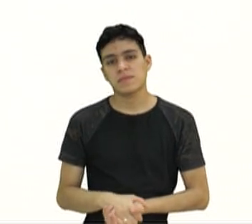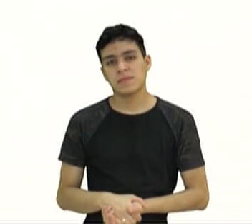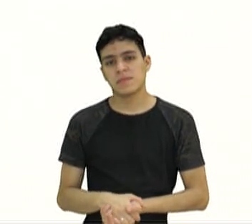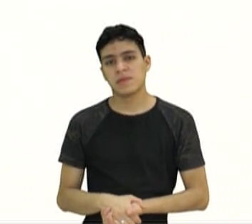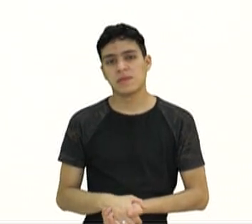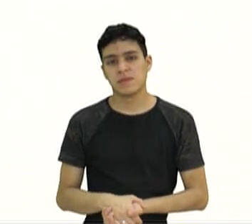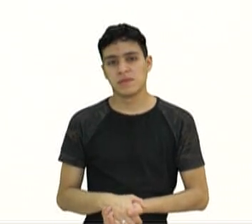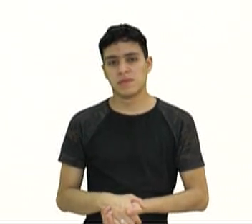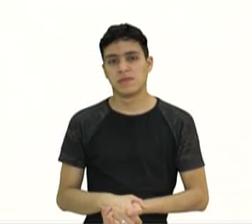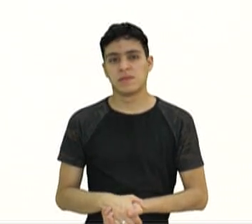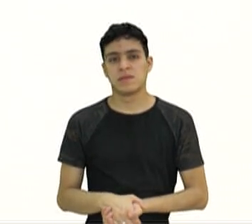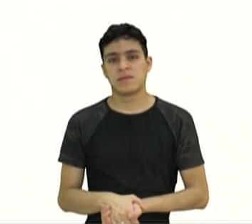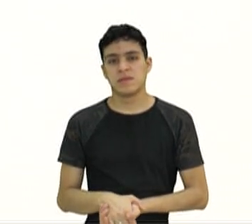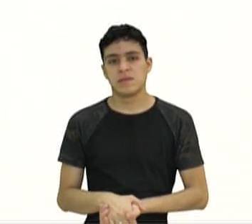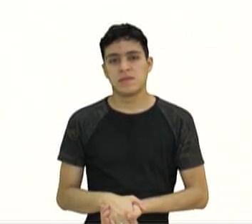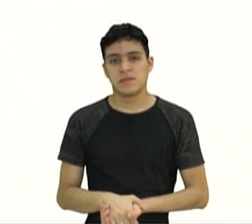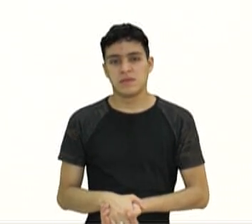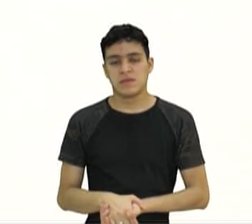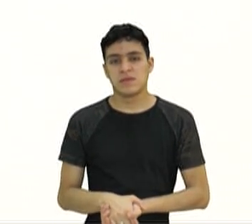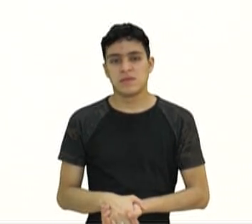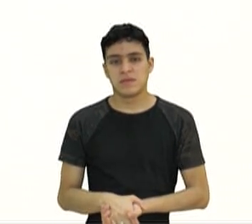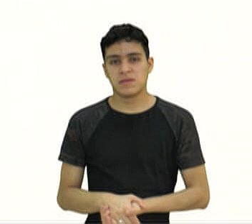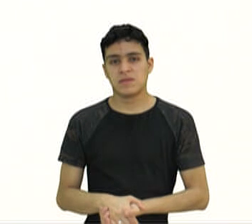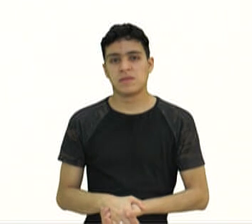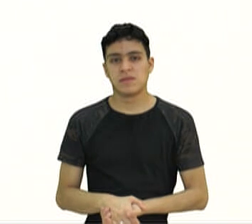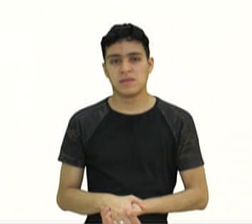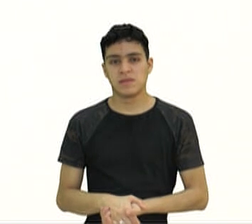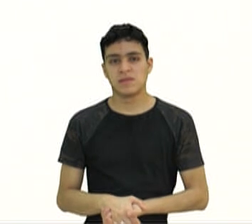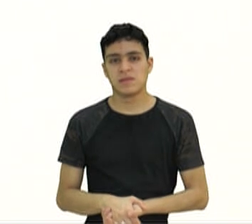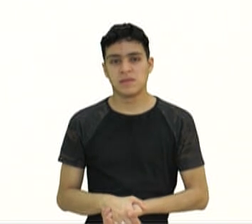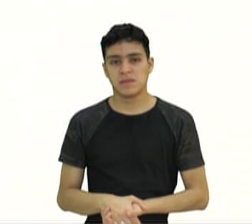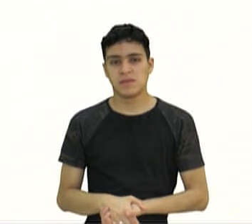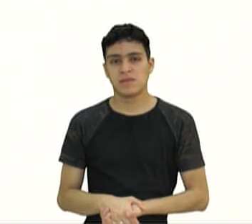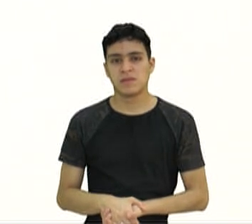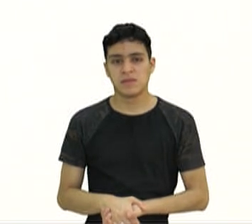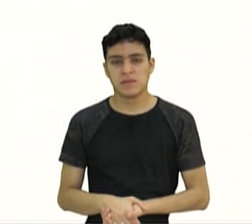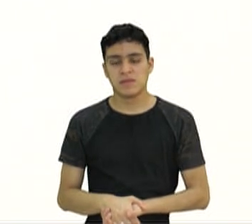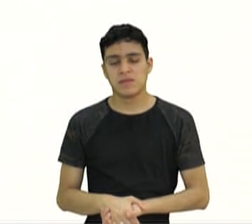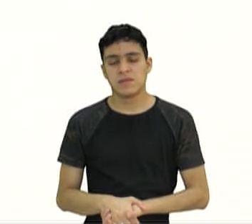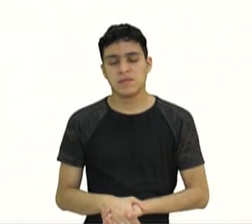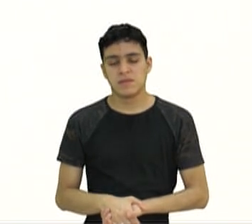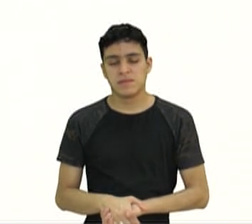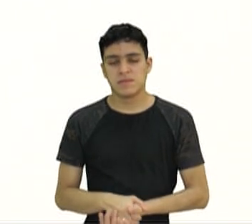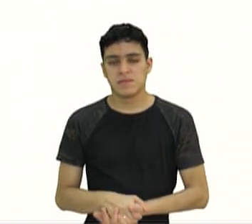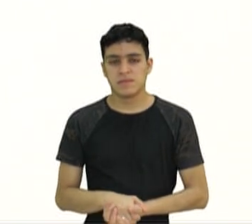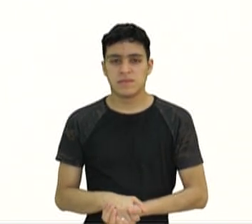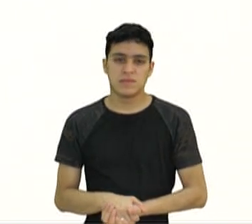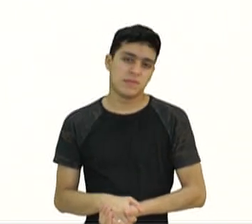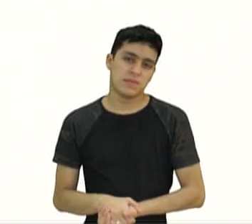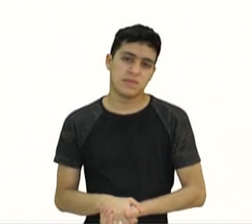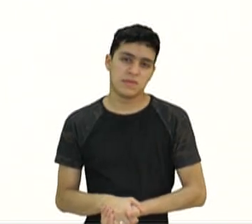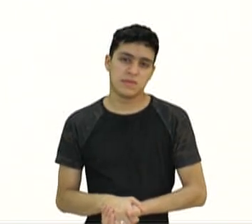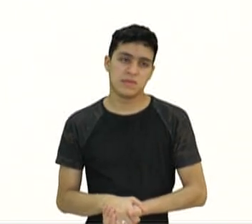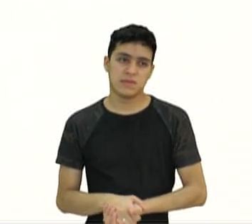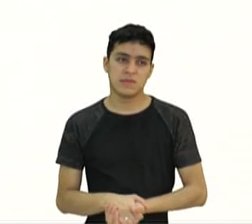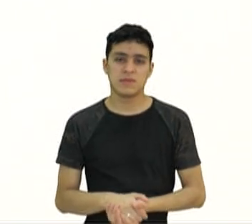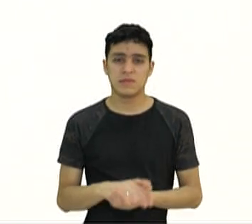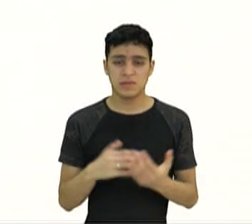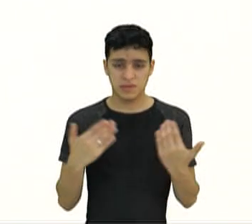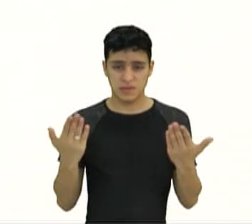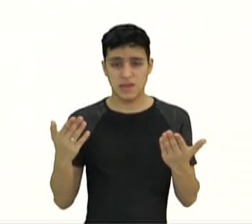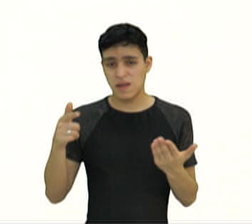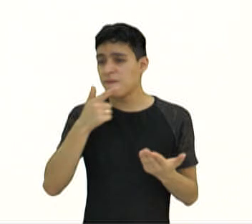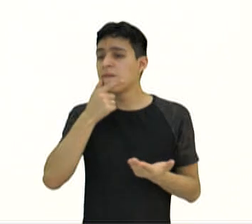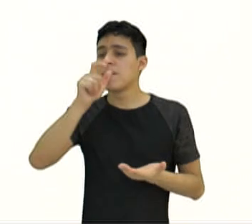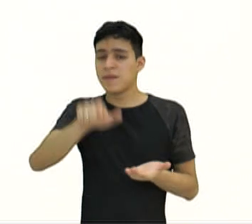and I can't find any at all. What would you do if you were me? If I were you, I'd keep it. Daí o Steve começa